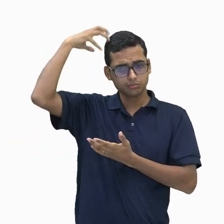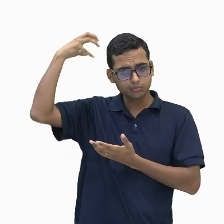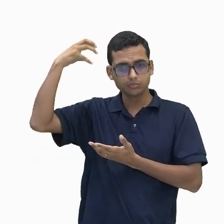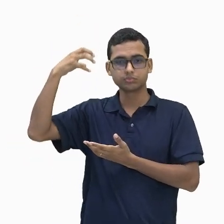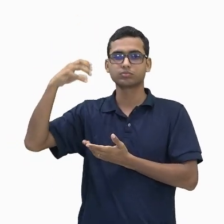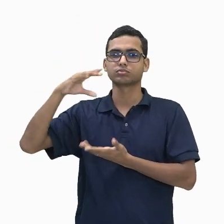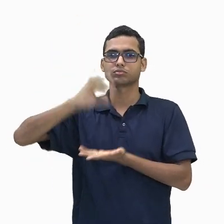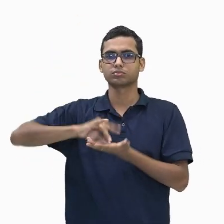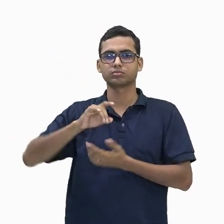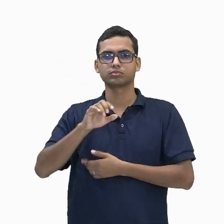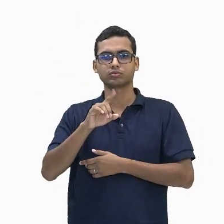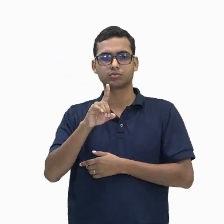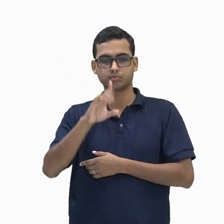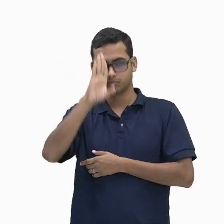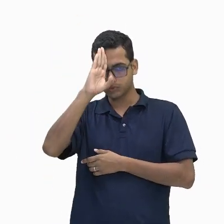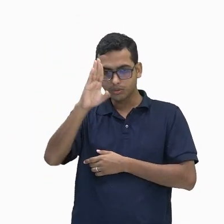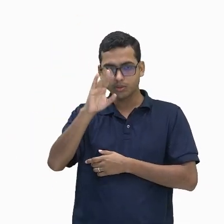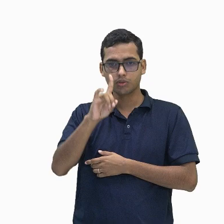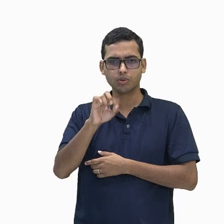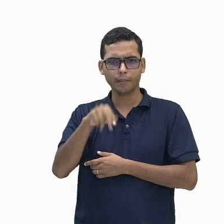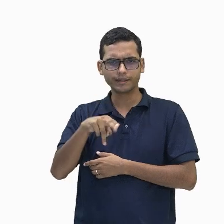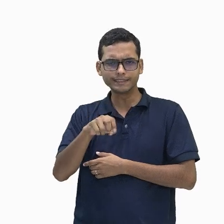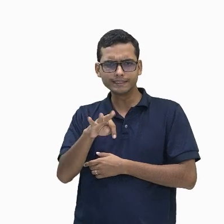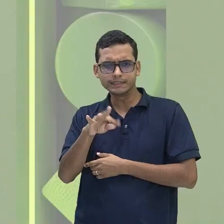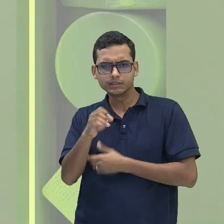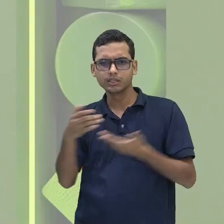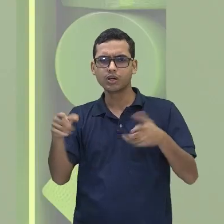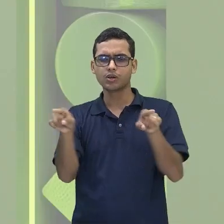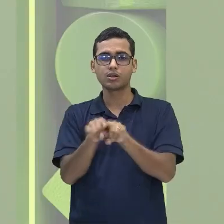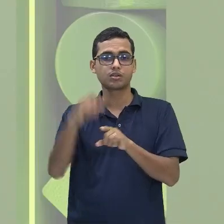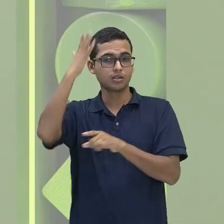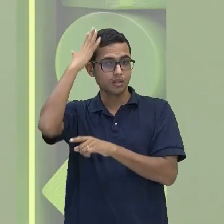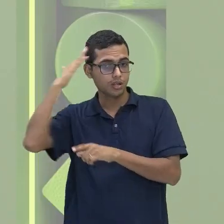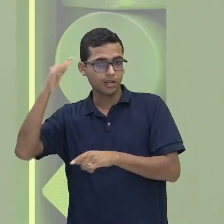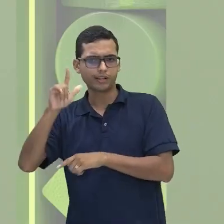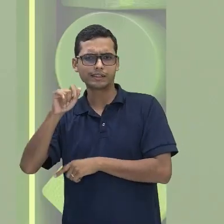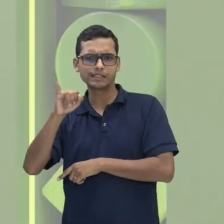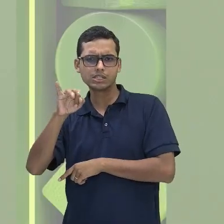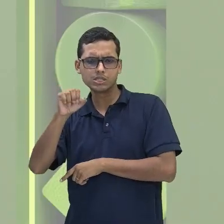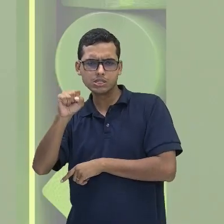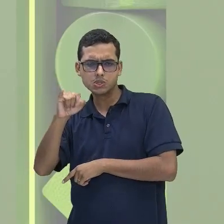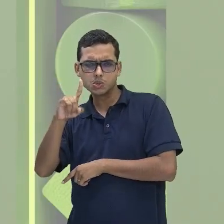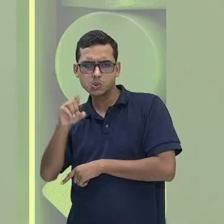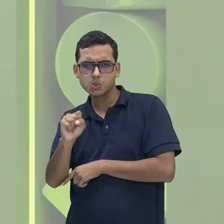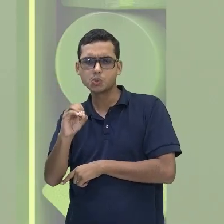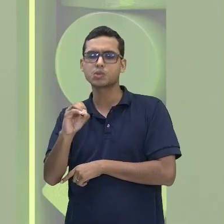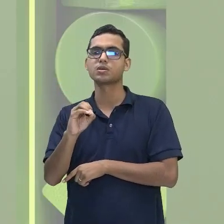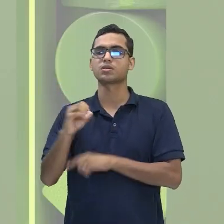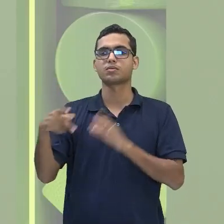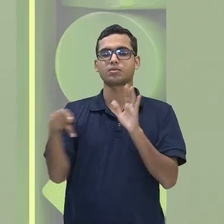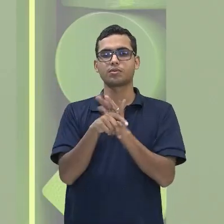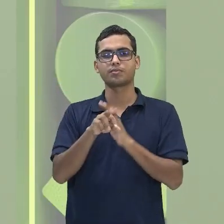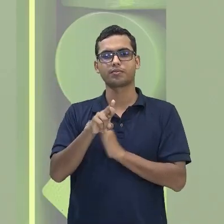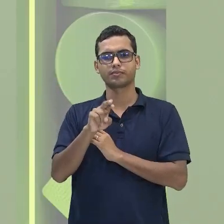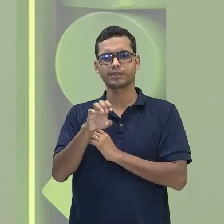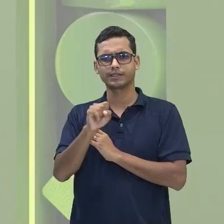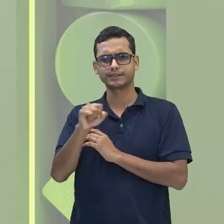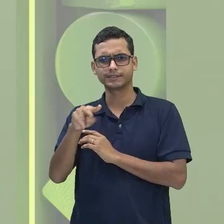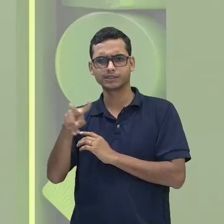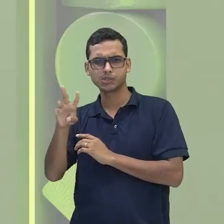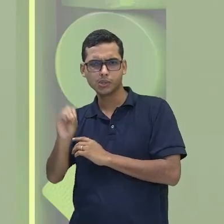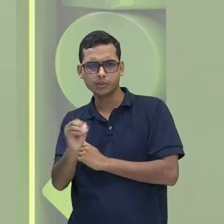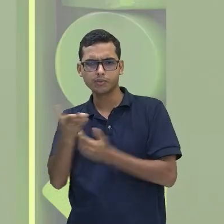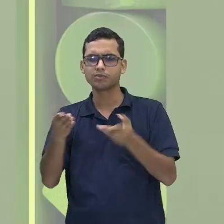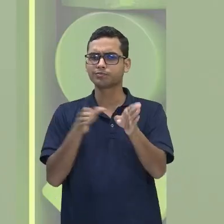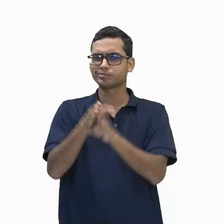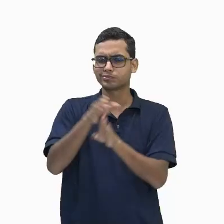um heredograma, retomamos alguns conceitos, vamos agora, de fato, ver como funciona o heredograma, vamos a algumas